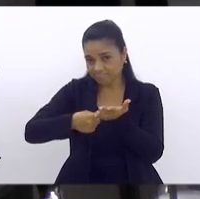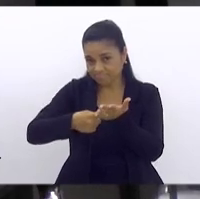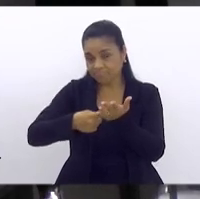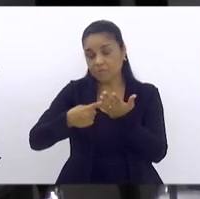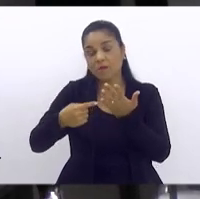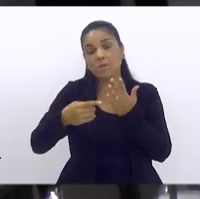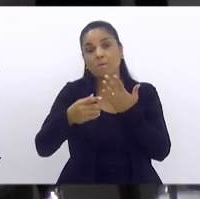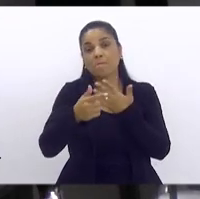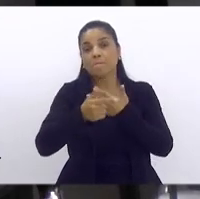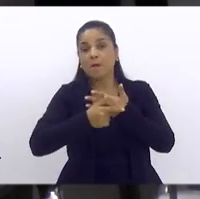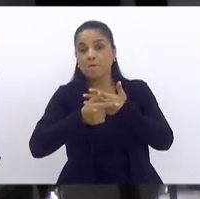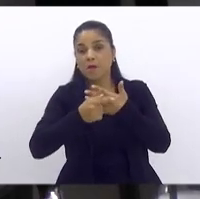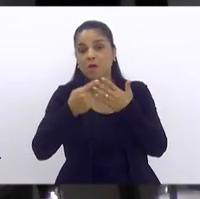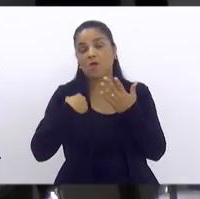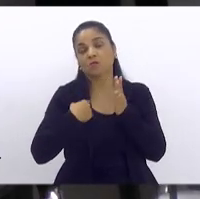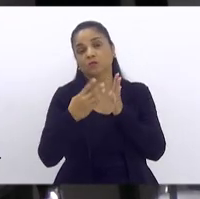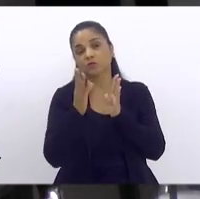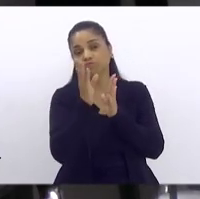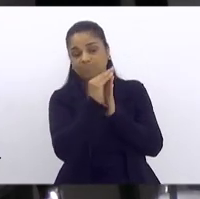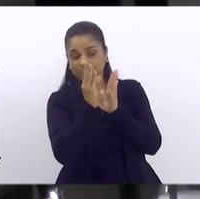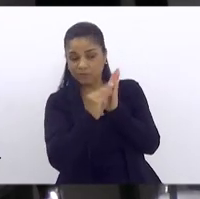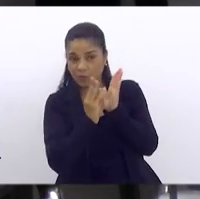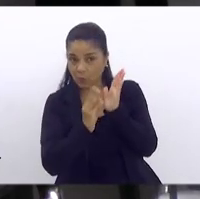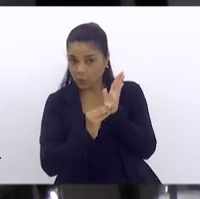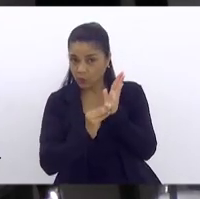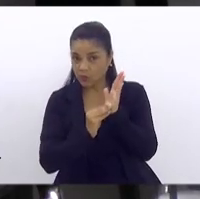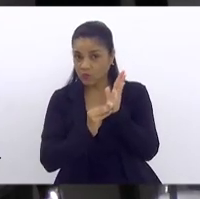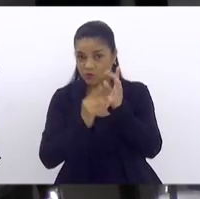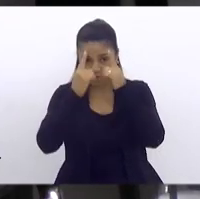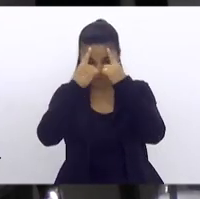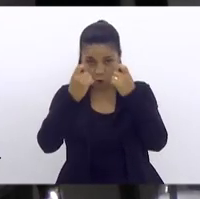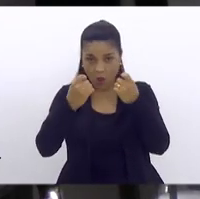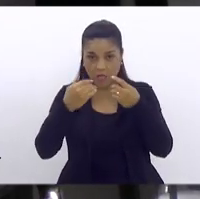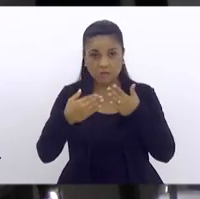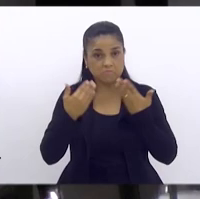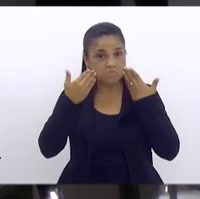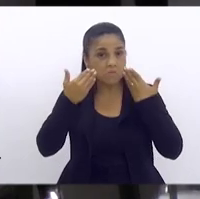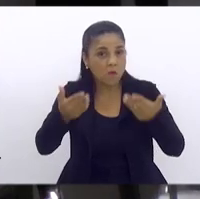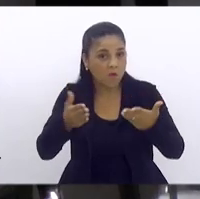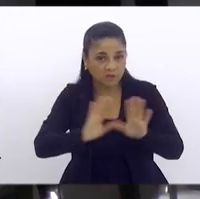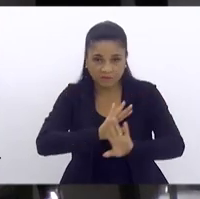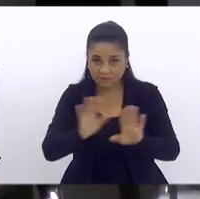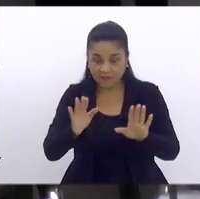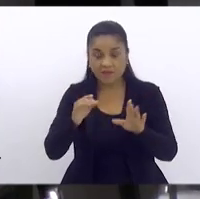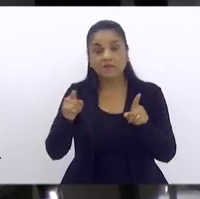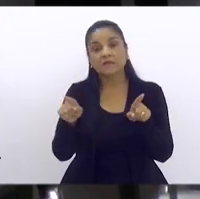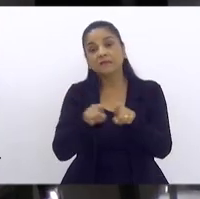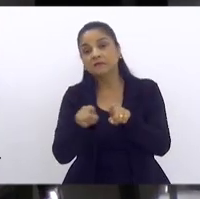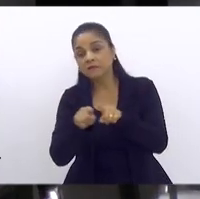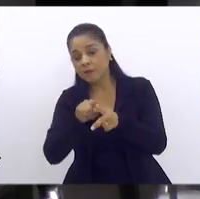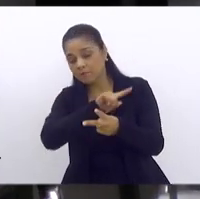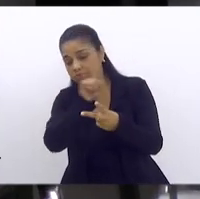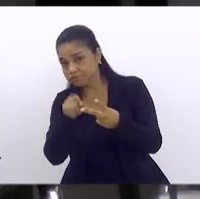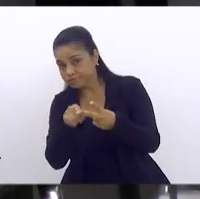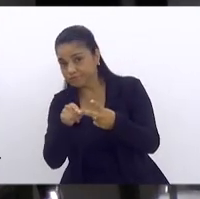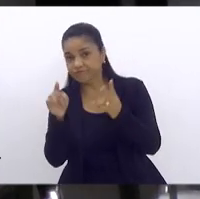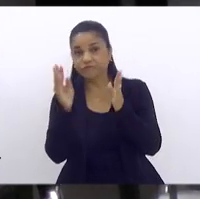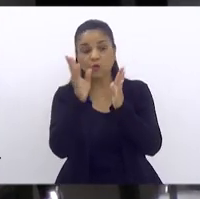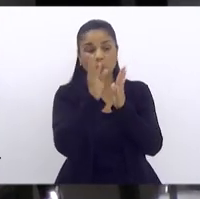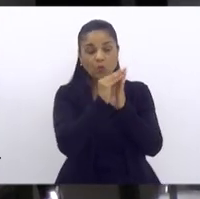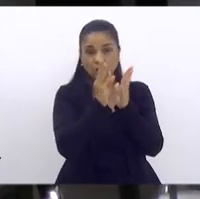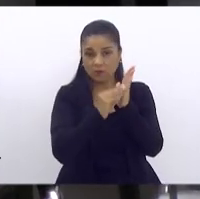mais violentos explicitamente. E segundo, de que talvez esses conteúdos sejam encaminhados de forma mais